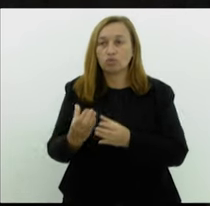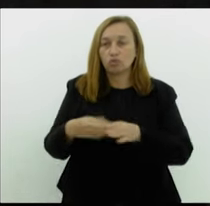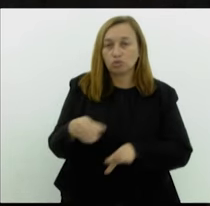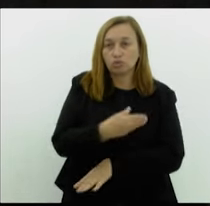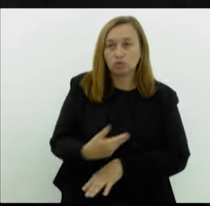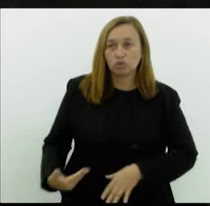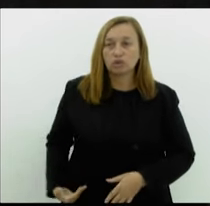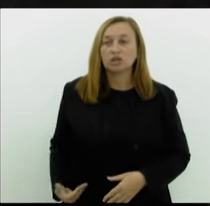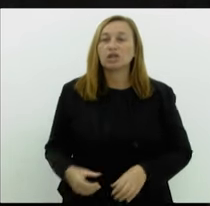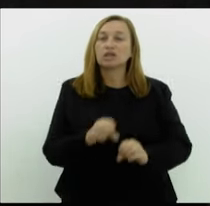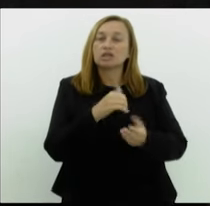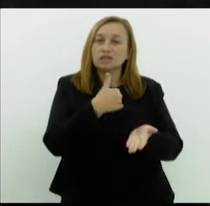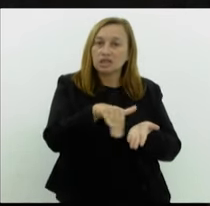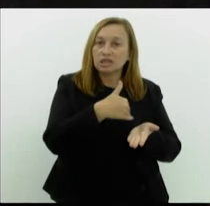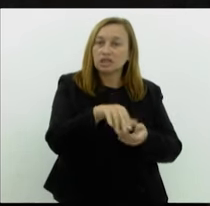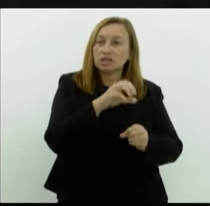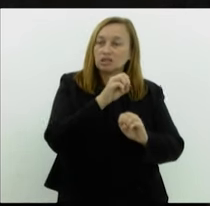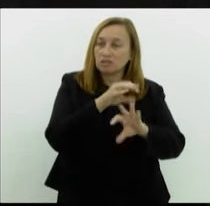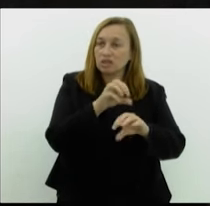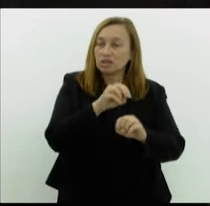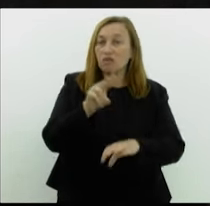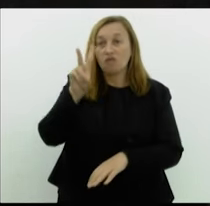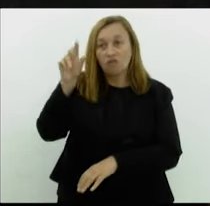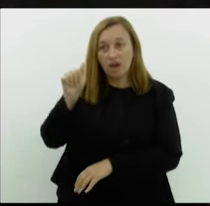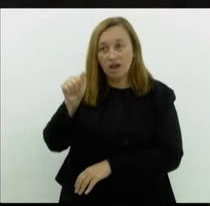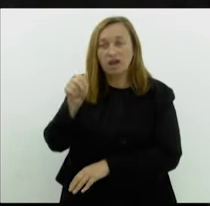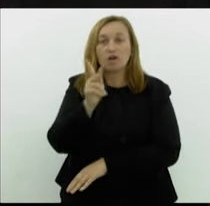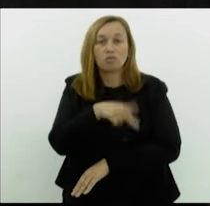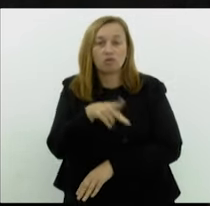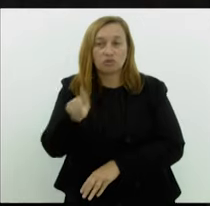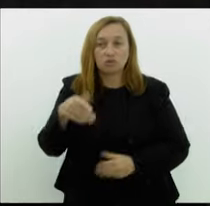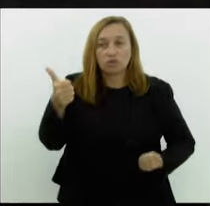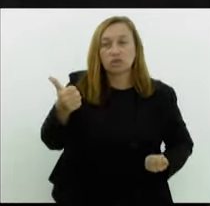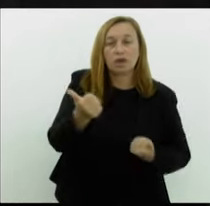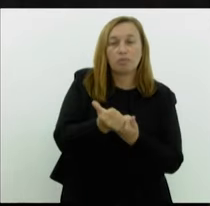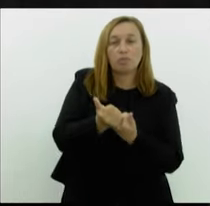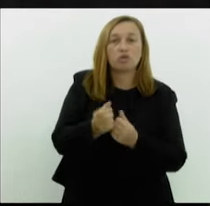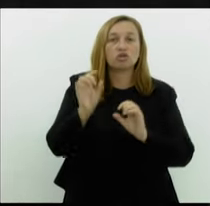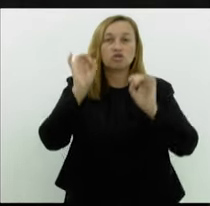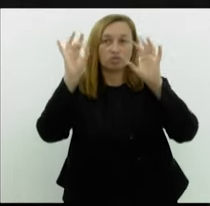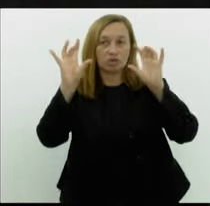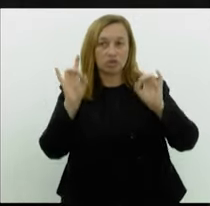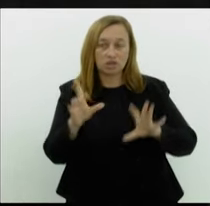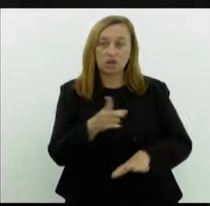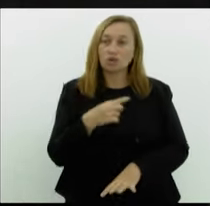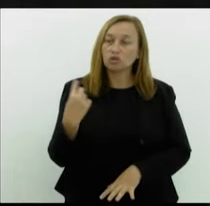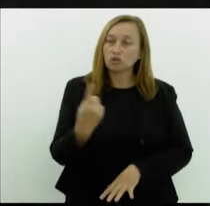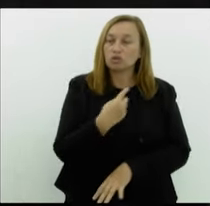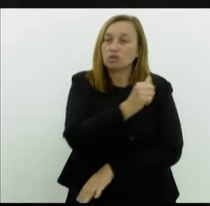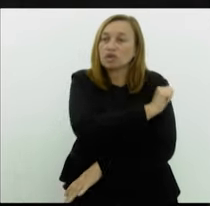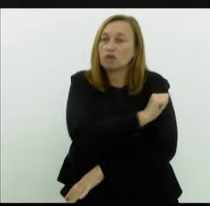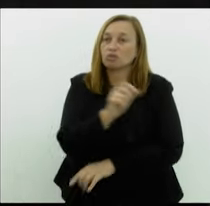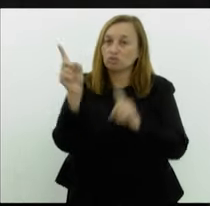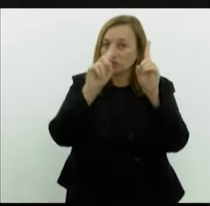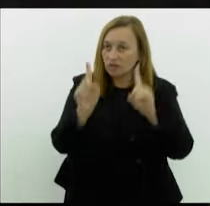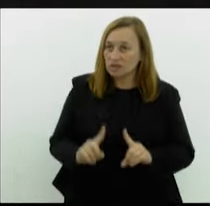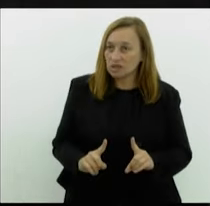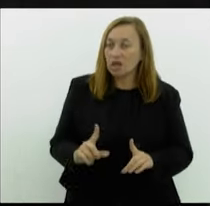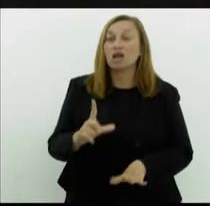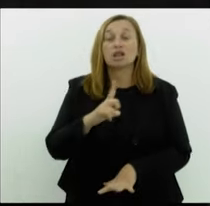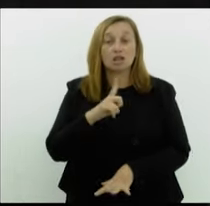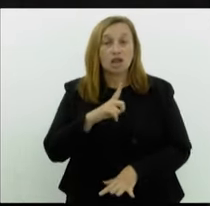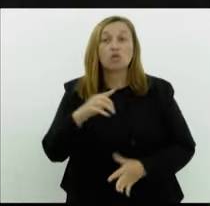a SEDUC possa prever vagas para o professor de apoio especializado e os nossos estudantes com deficiência